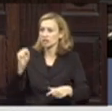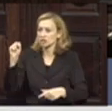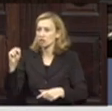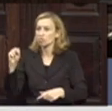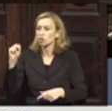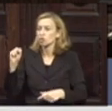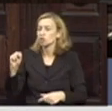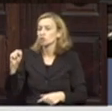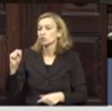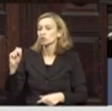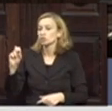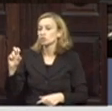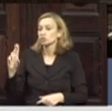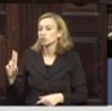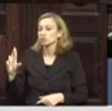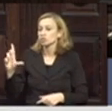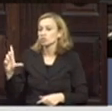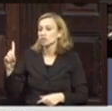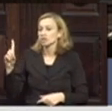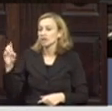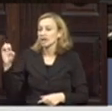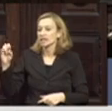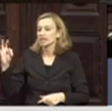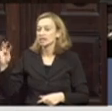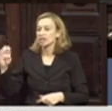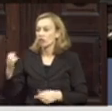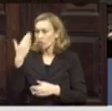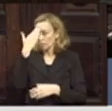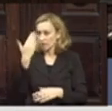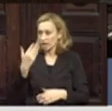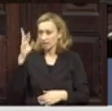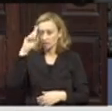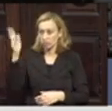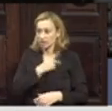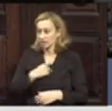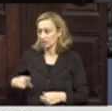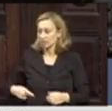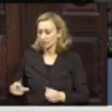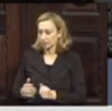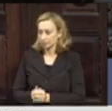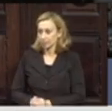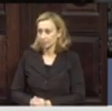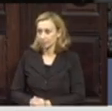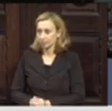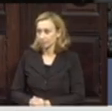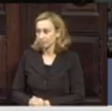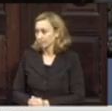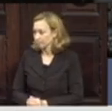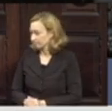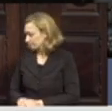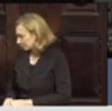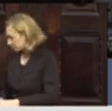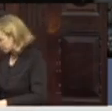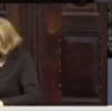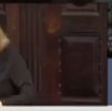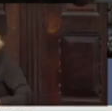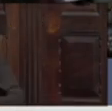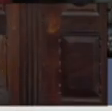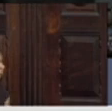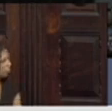realmente febre amarela, urbana, e isso não esteja sendo divulgado para a população. A